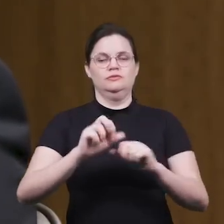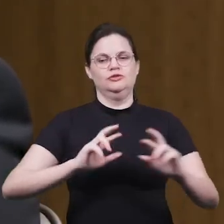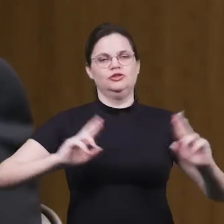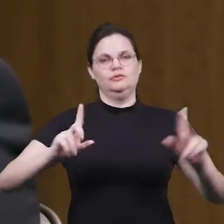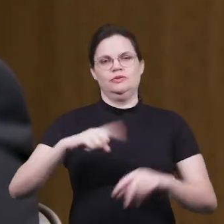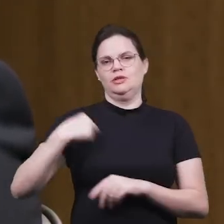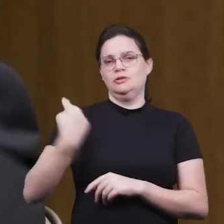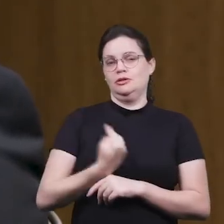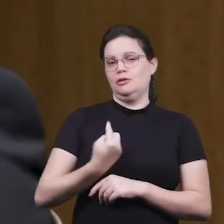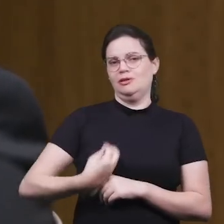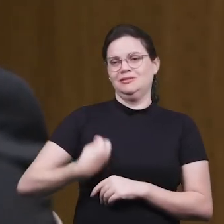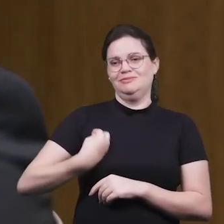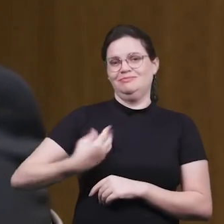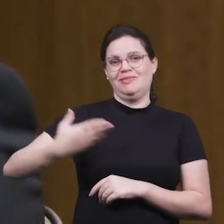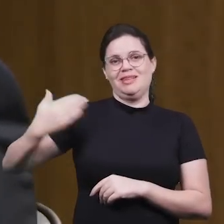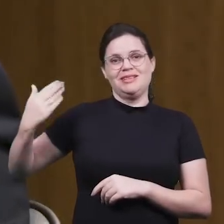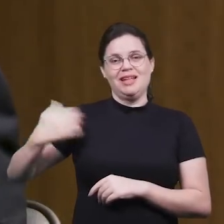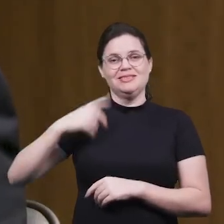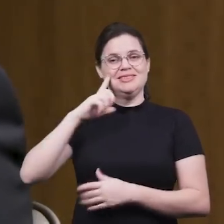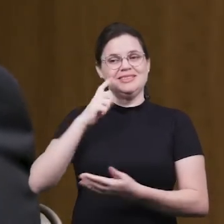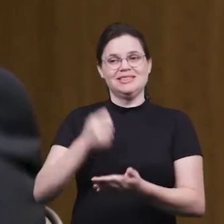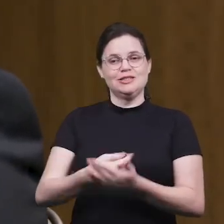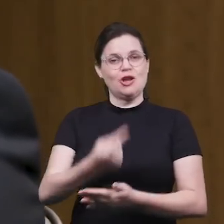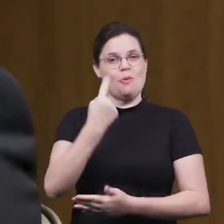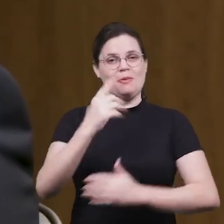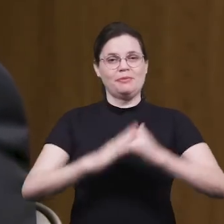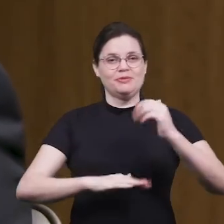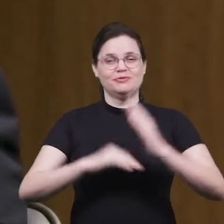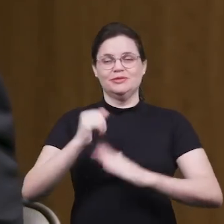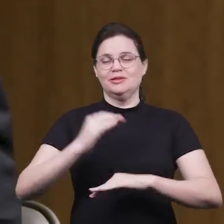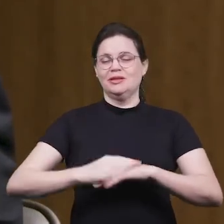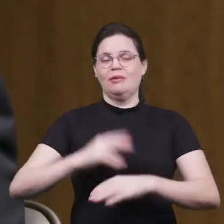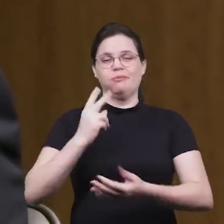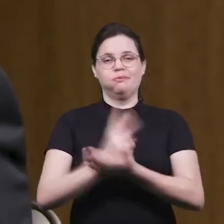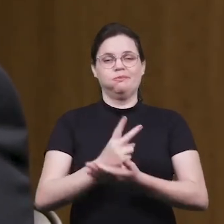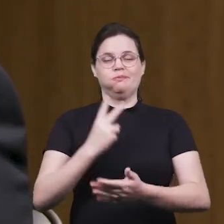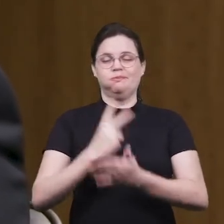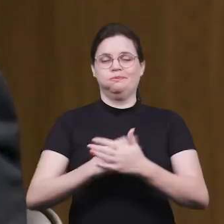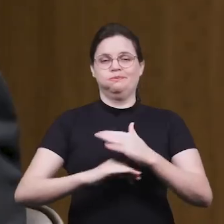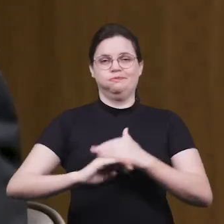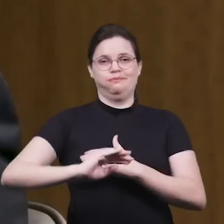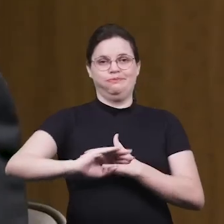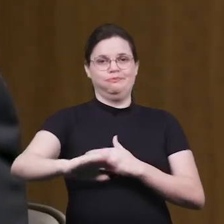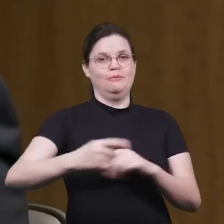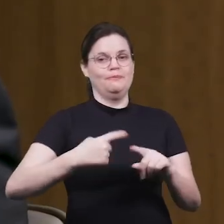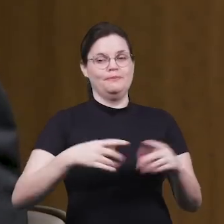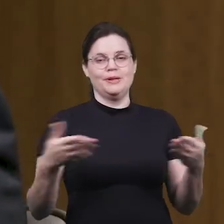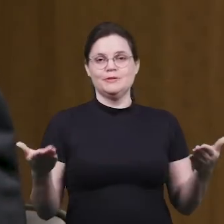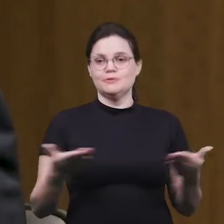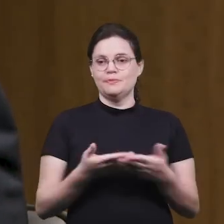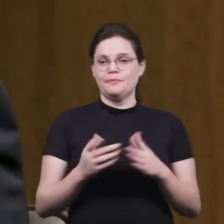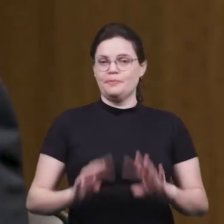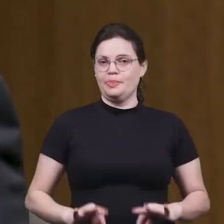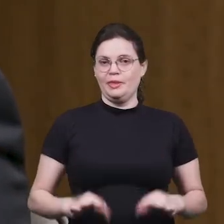a evolução das tecnologias, a mudança que acontece no mundo, o mundo é um pouquinho mais,